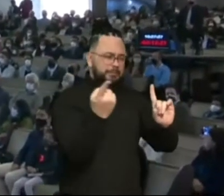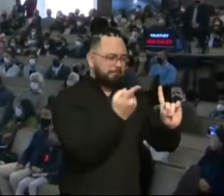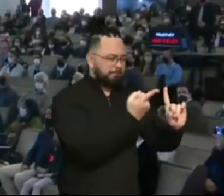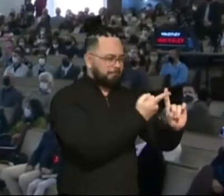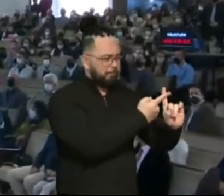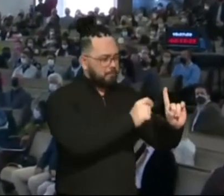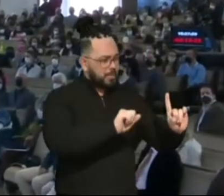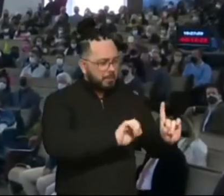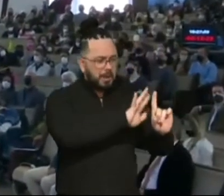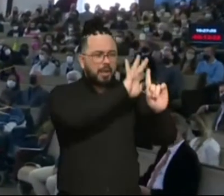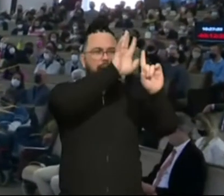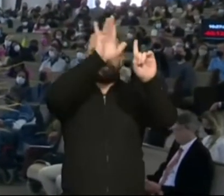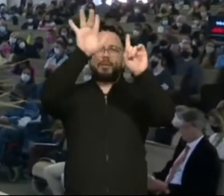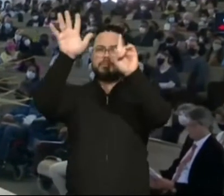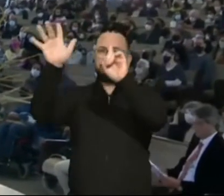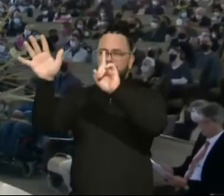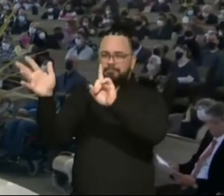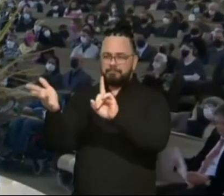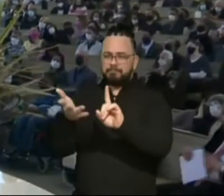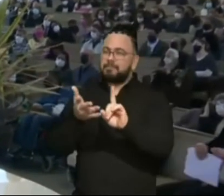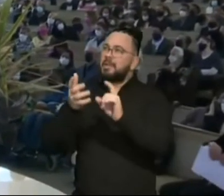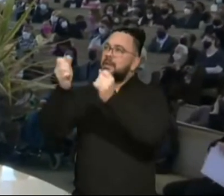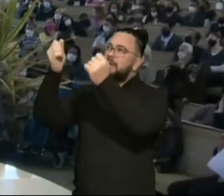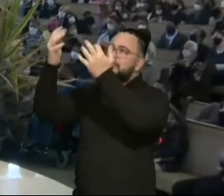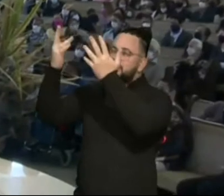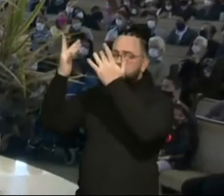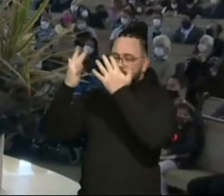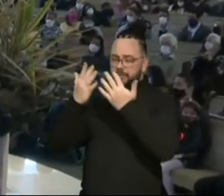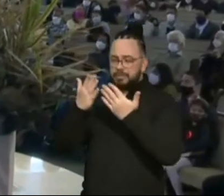glória, vindo ao mundo pra